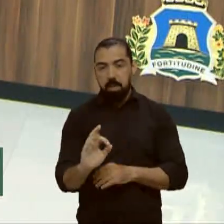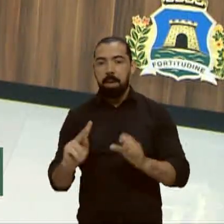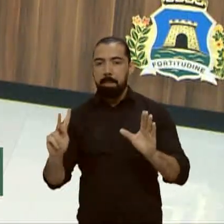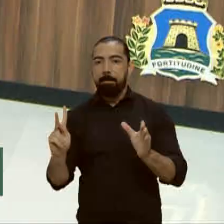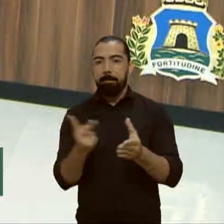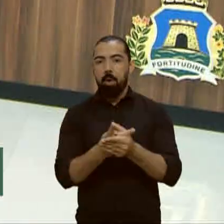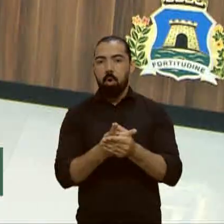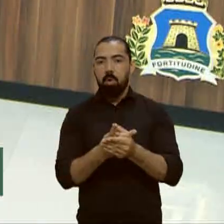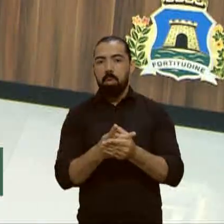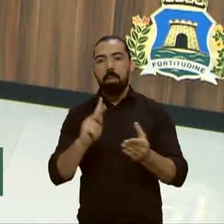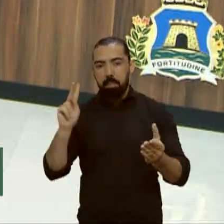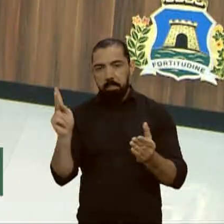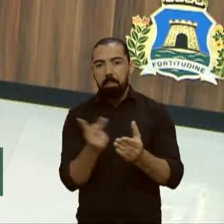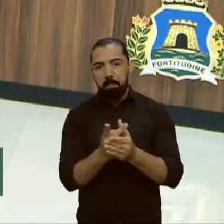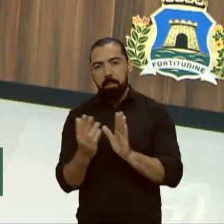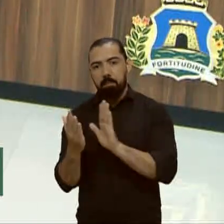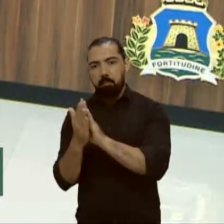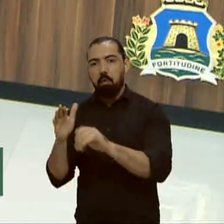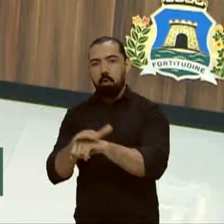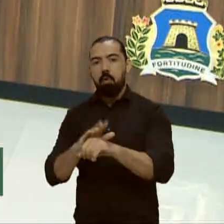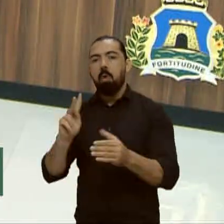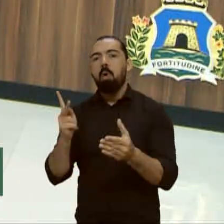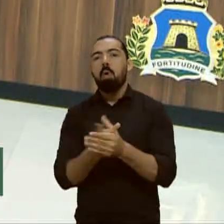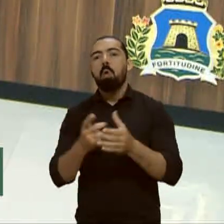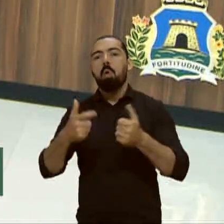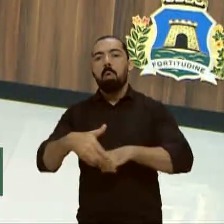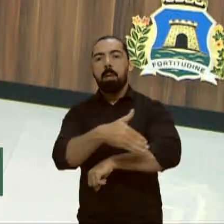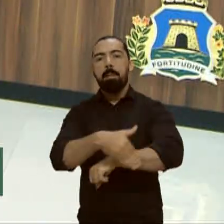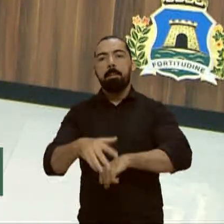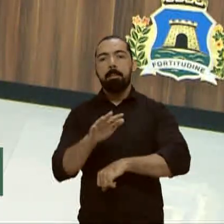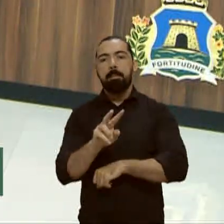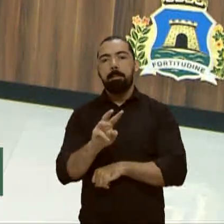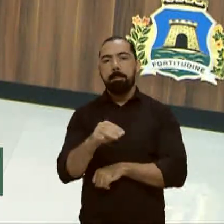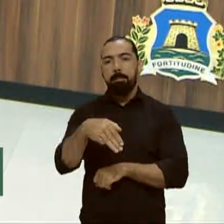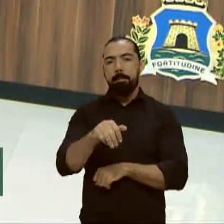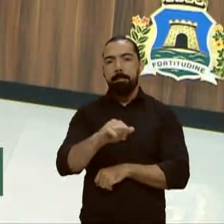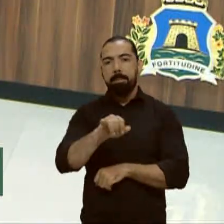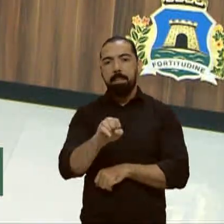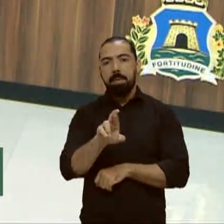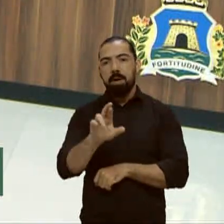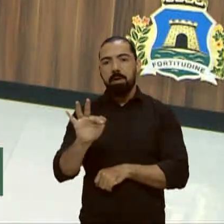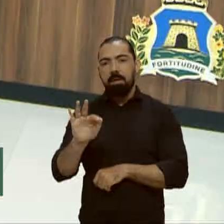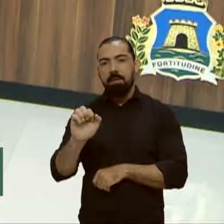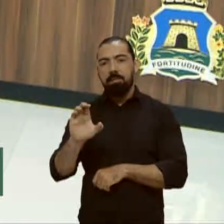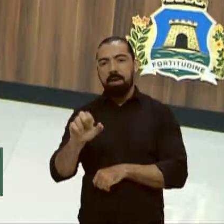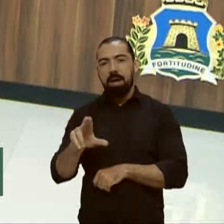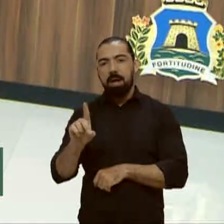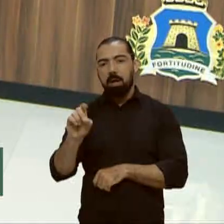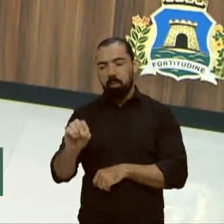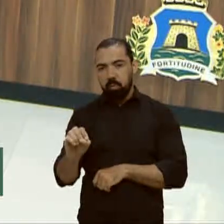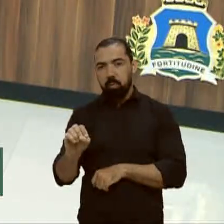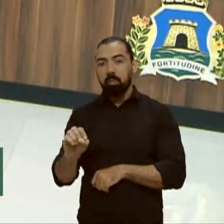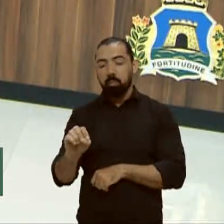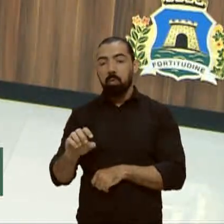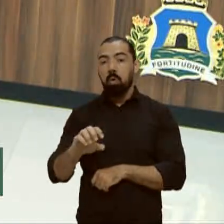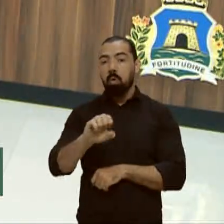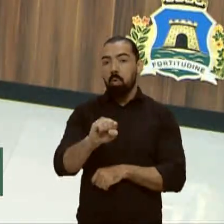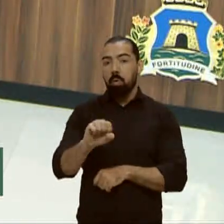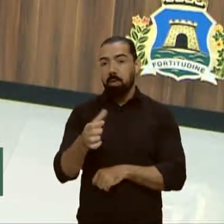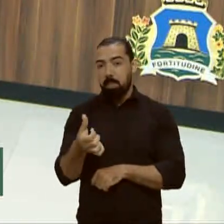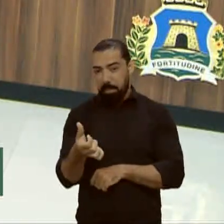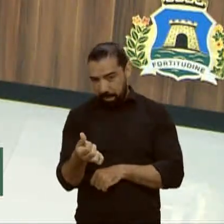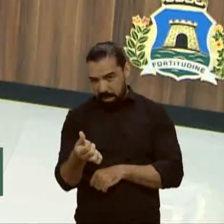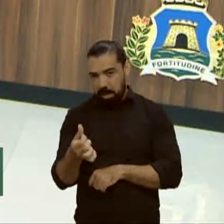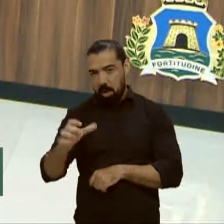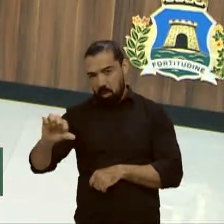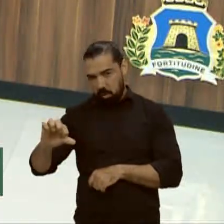poder resolver. O nosso PROCON fica ali na Rua Major Facundo, 869, no centro da cidade. Aí é importante que ela leve toda a